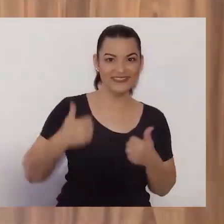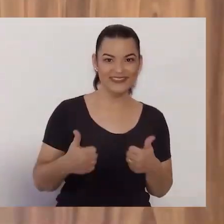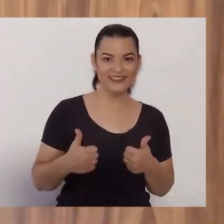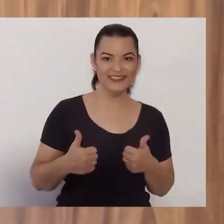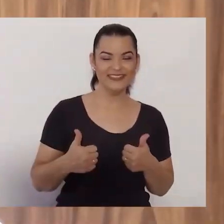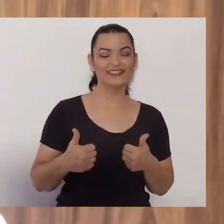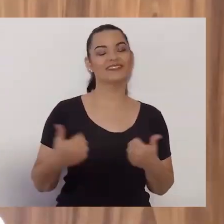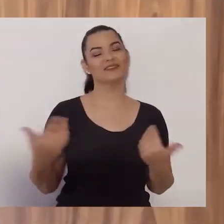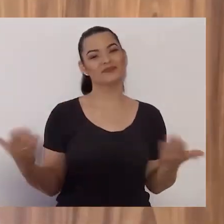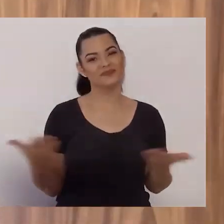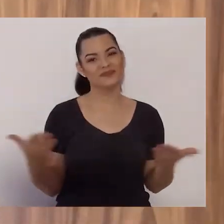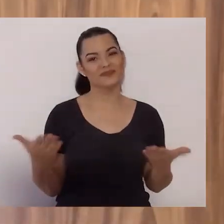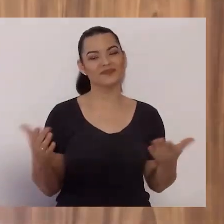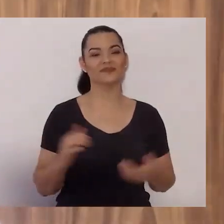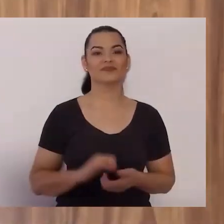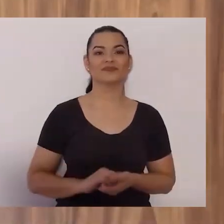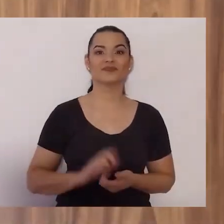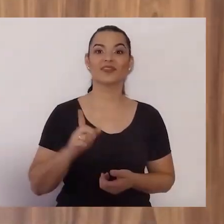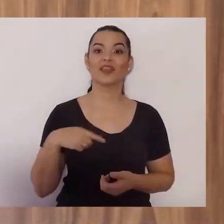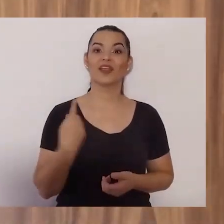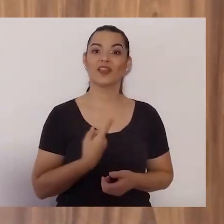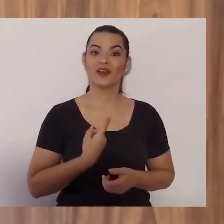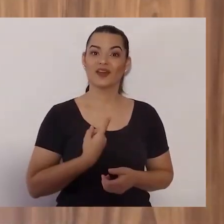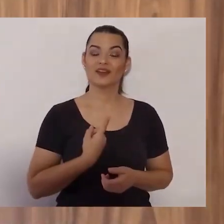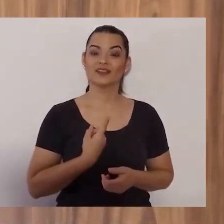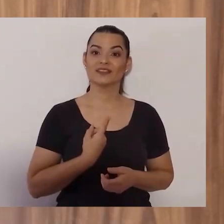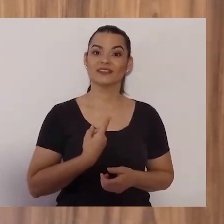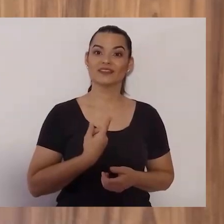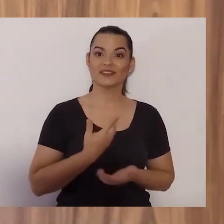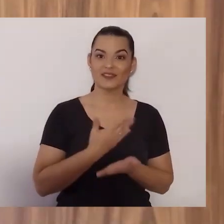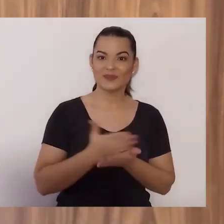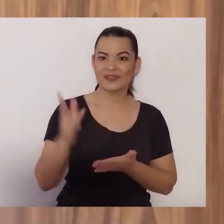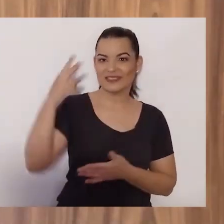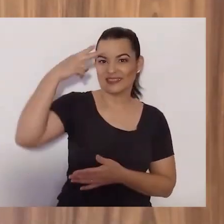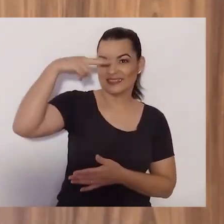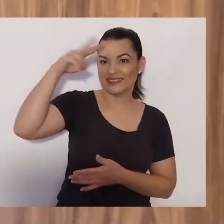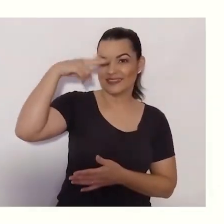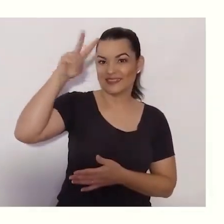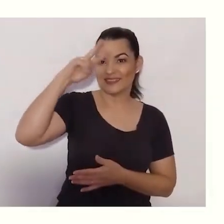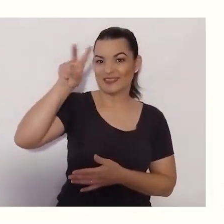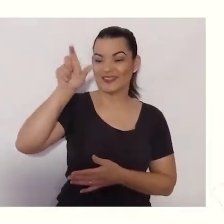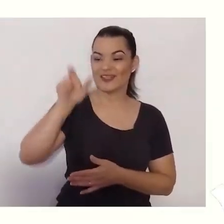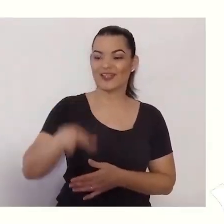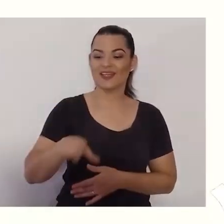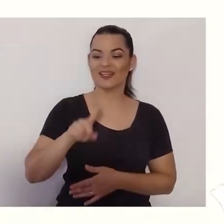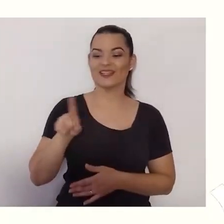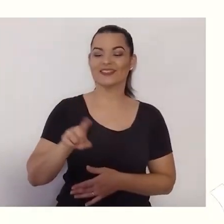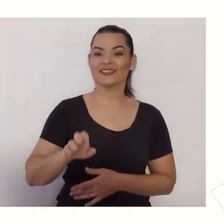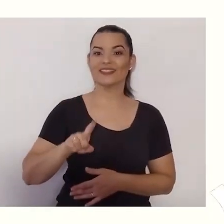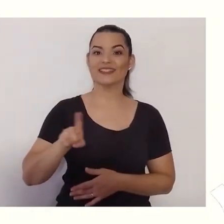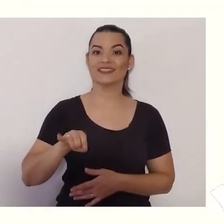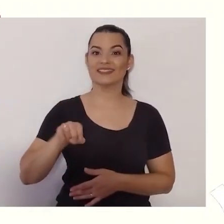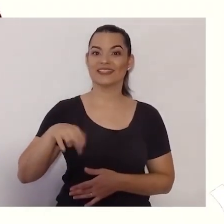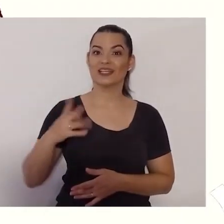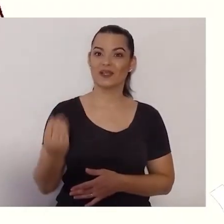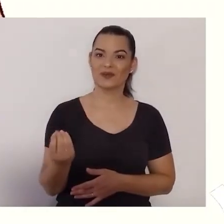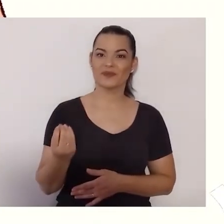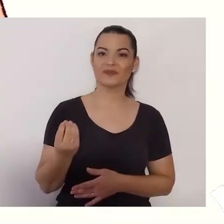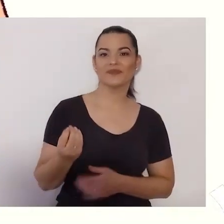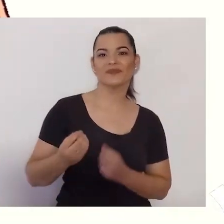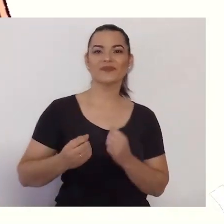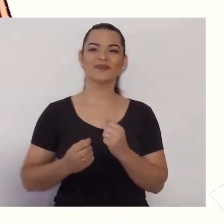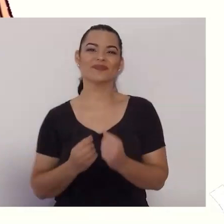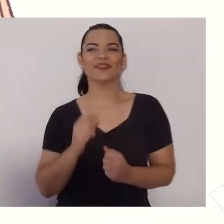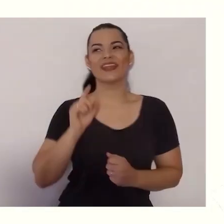Gostaram? Agora nós vamos para a história do Zezinho. Ela conta história e